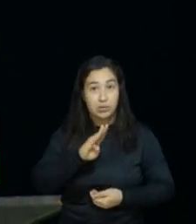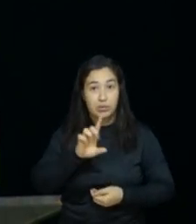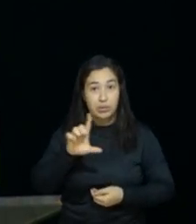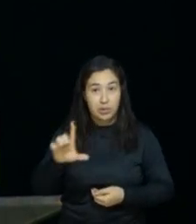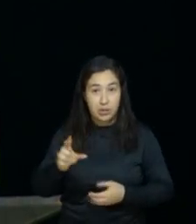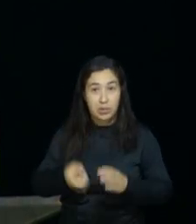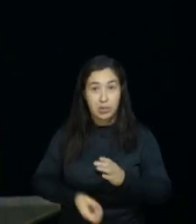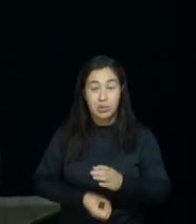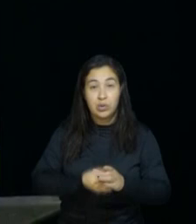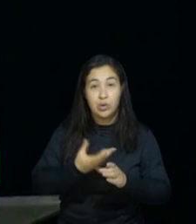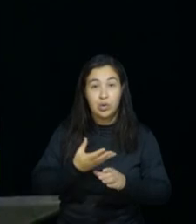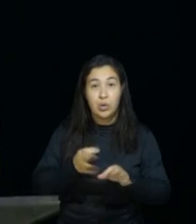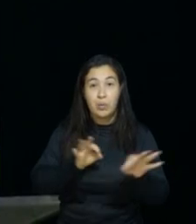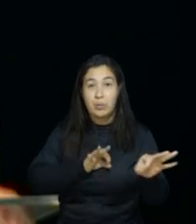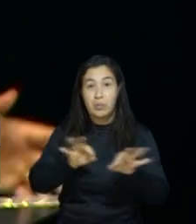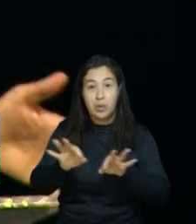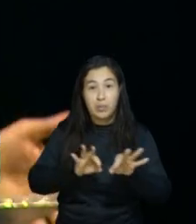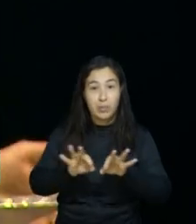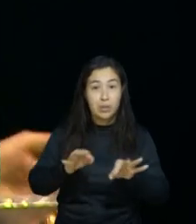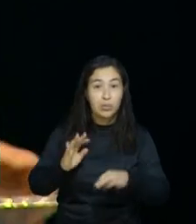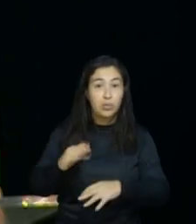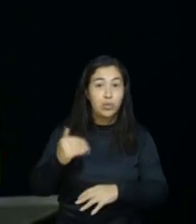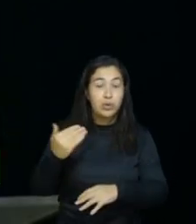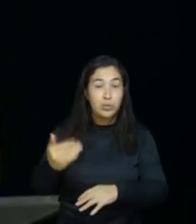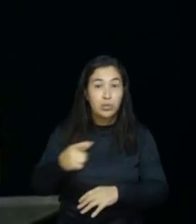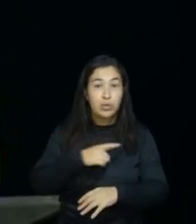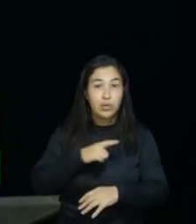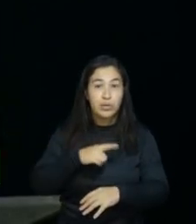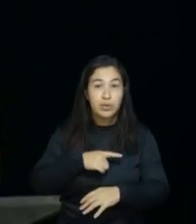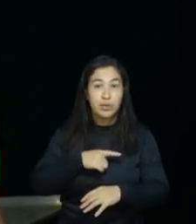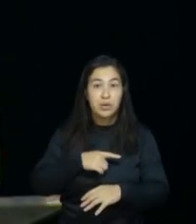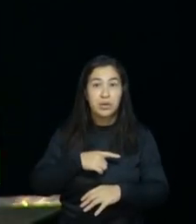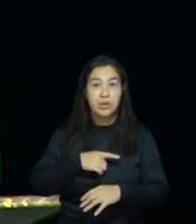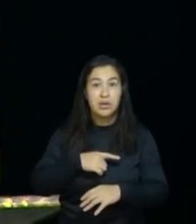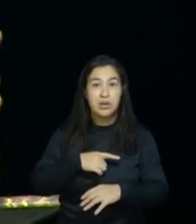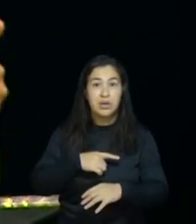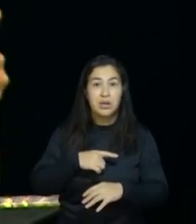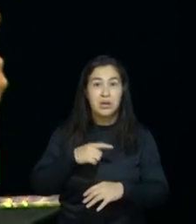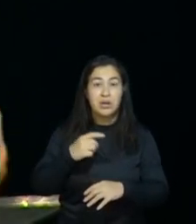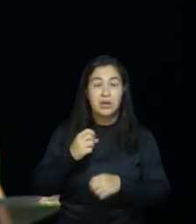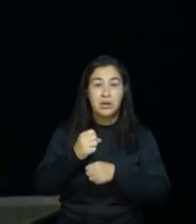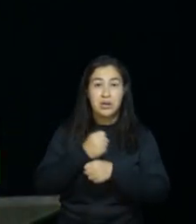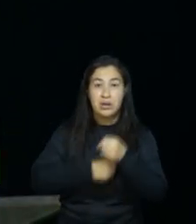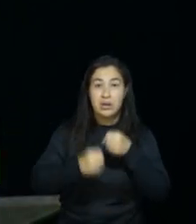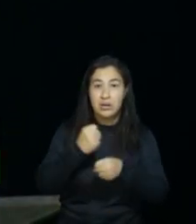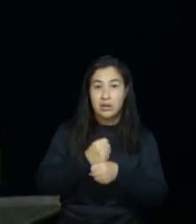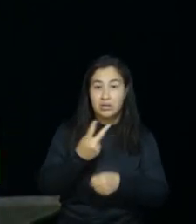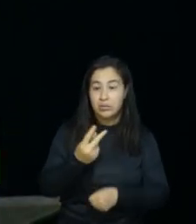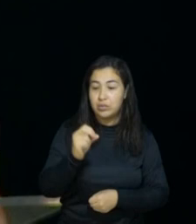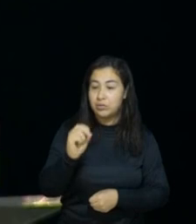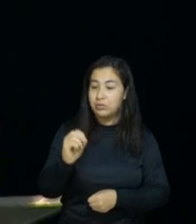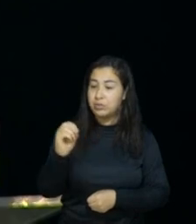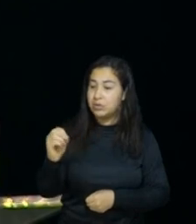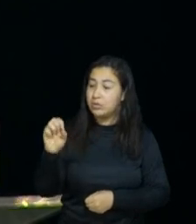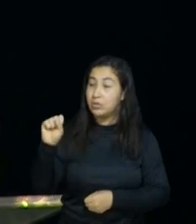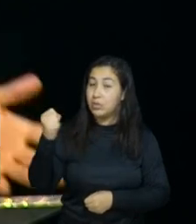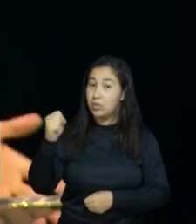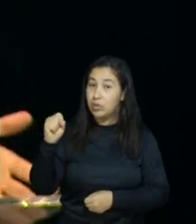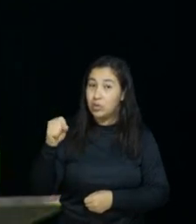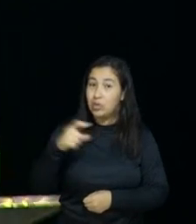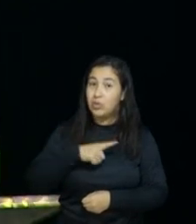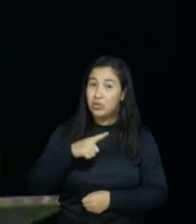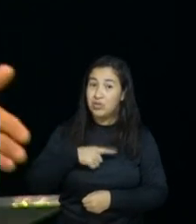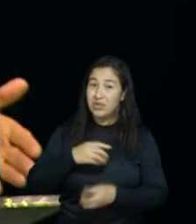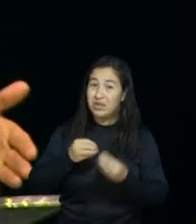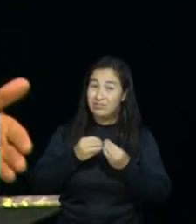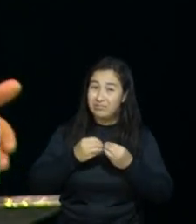se formatou depois da grande tragédia de 2008. Tragédia essa, deputado Egídio, que teve a presença